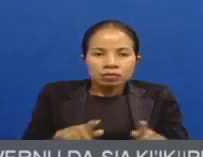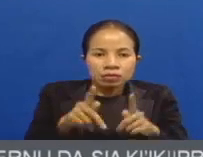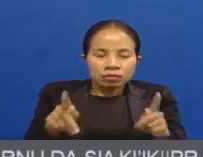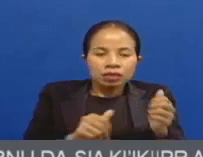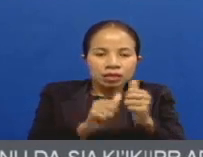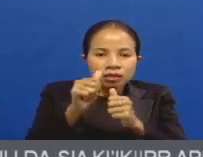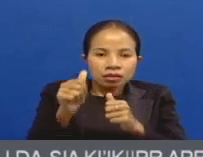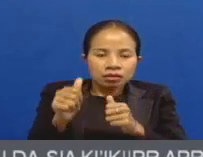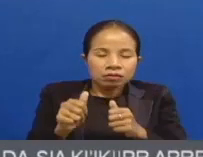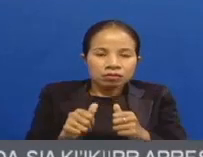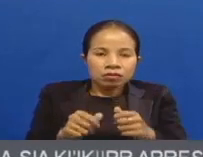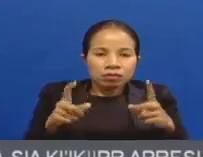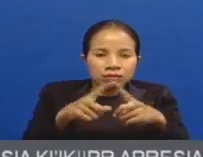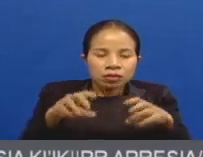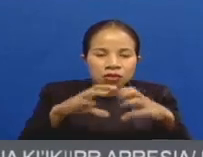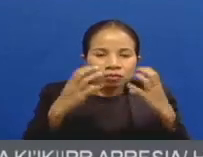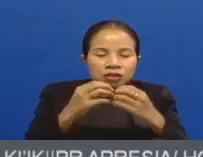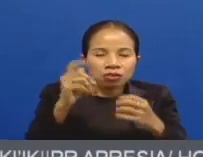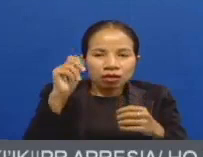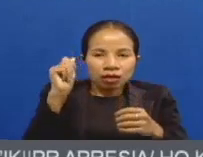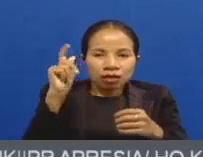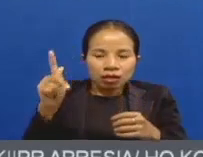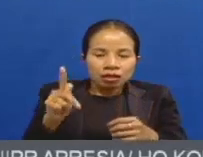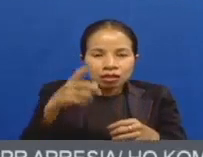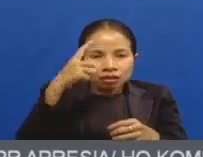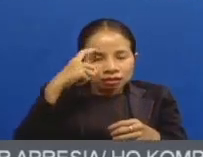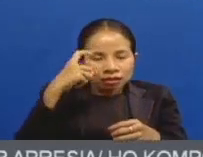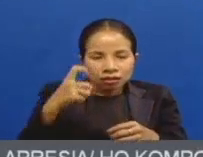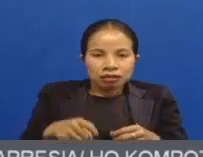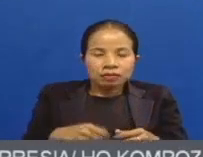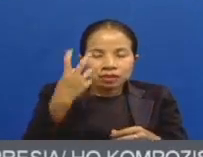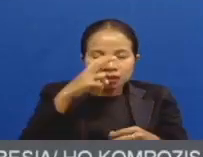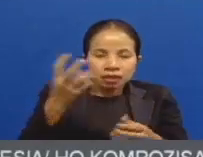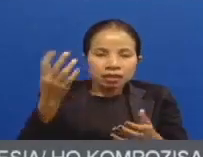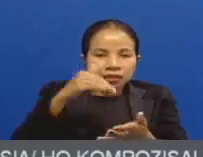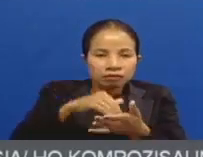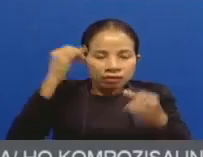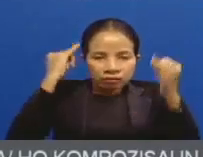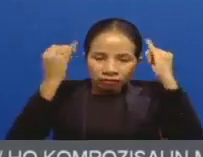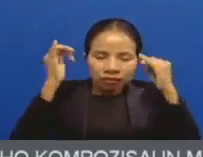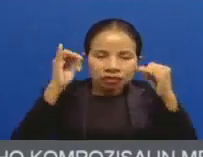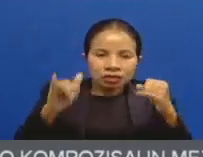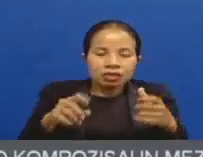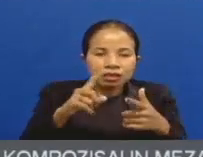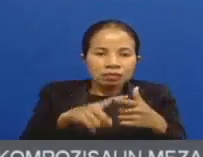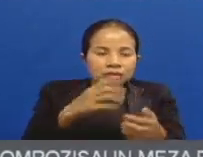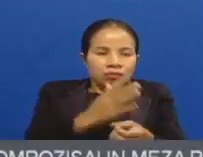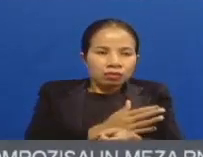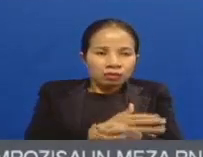hato verbalmente, ba iha Comissão Anticorrupção. Tambane, se verifica fala informação sirane, ha foi